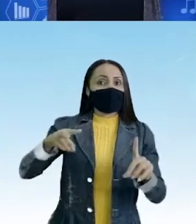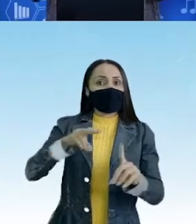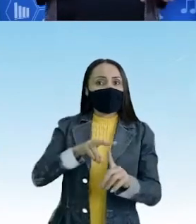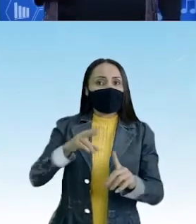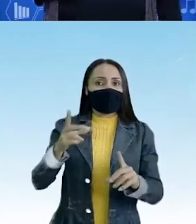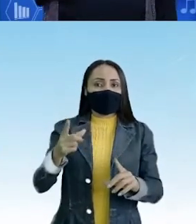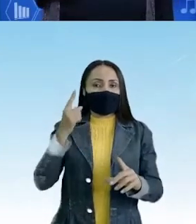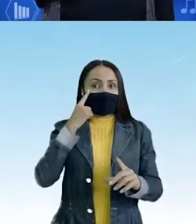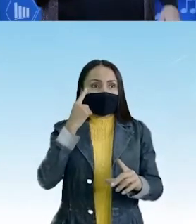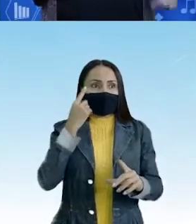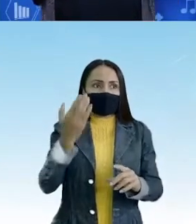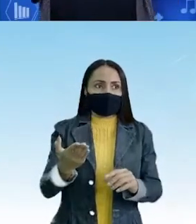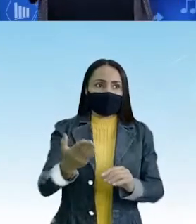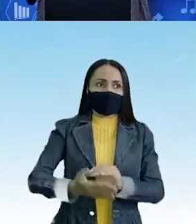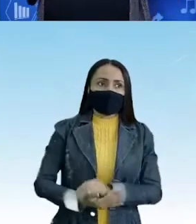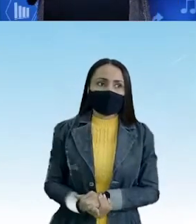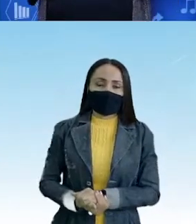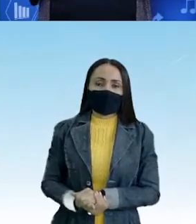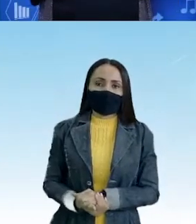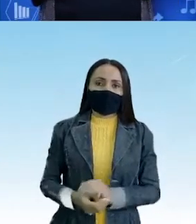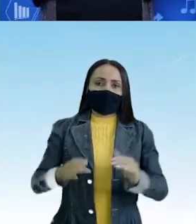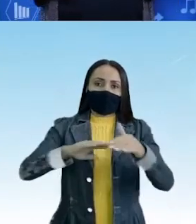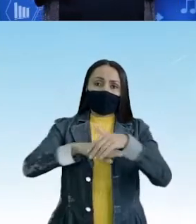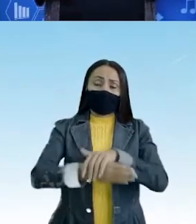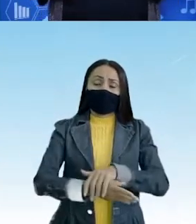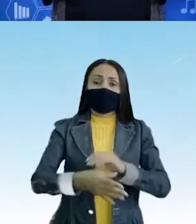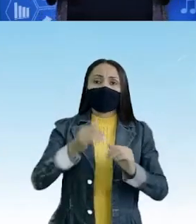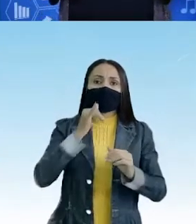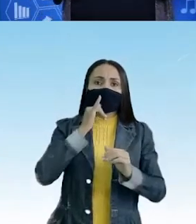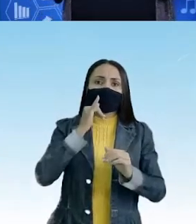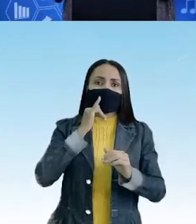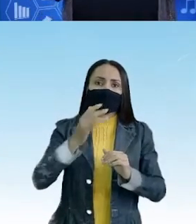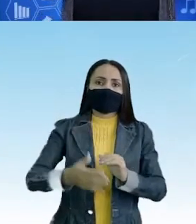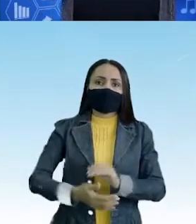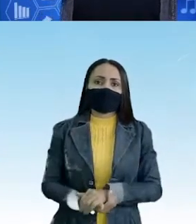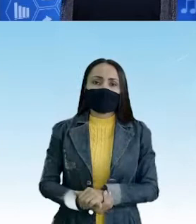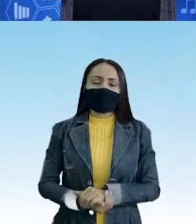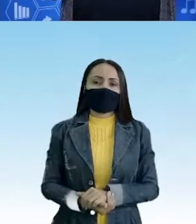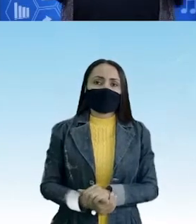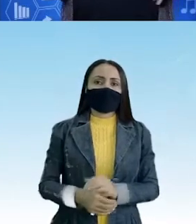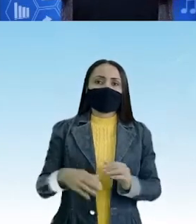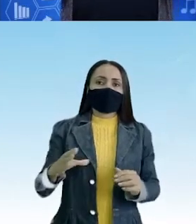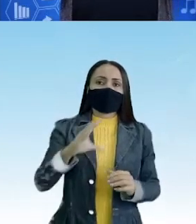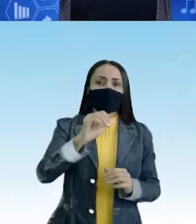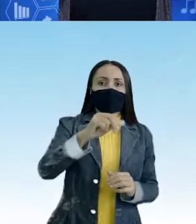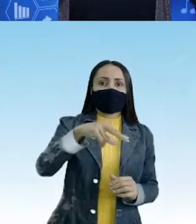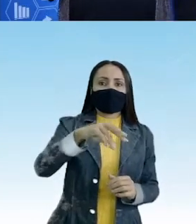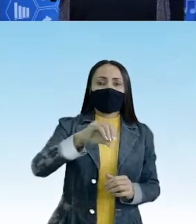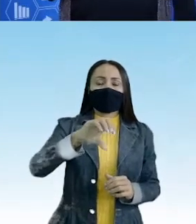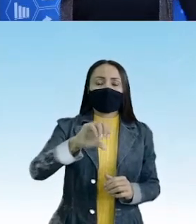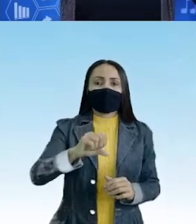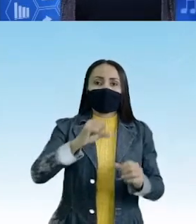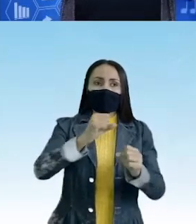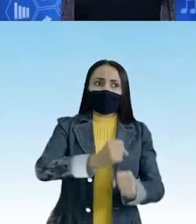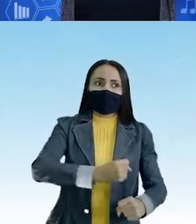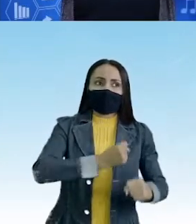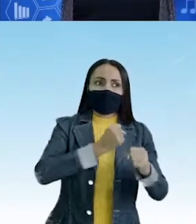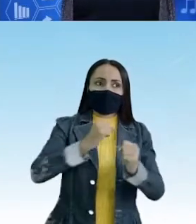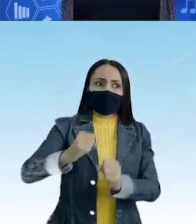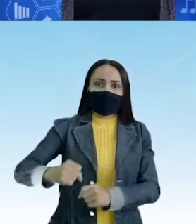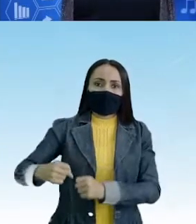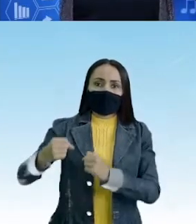ver, preste atenção. Os costumes, por exemplo, usar a jangada, a canoa, a rede para dormir. Um